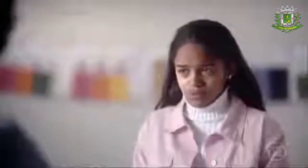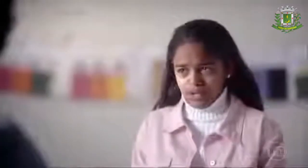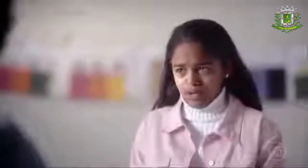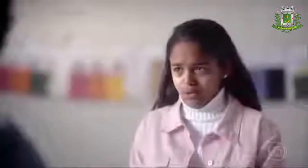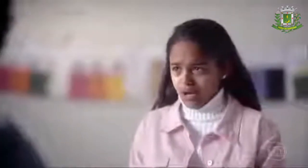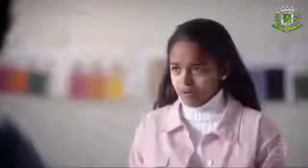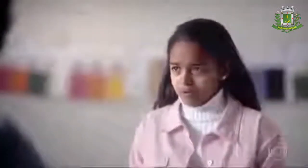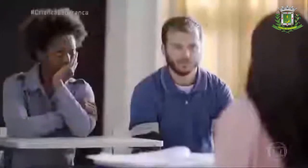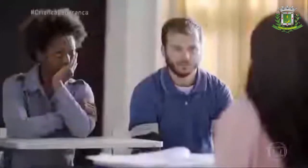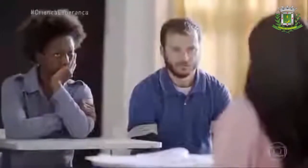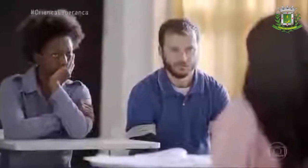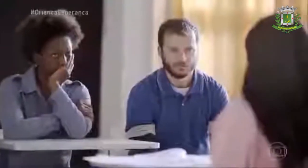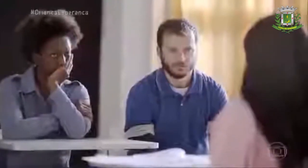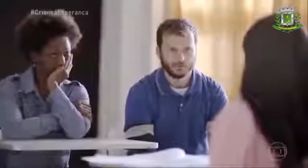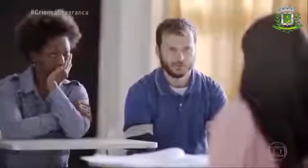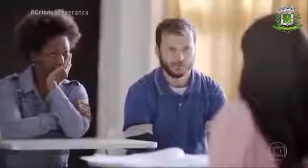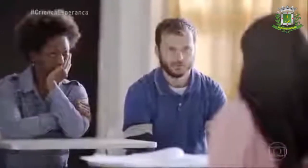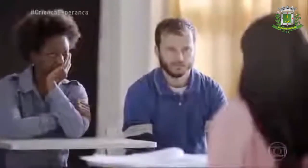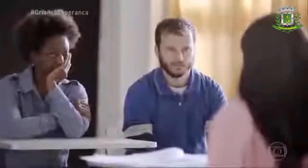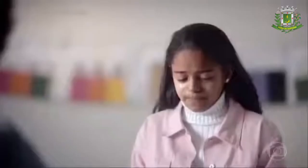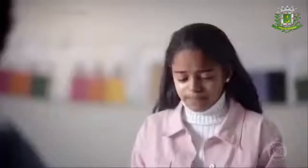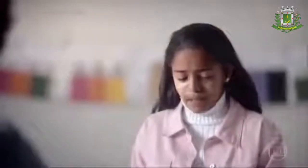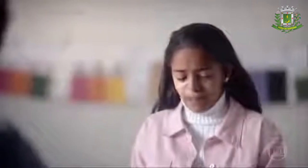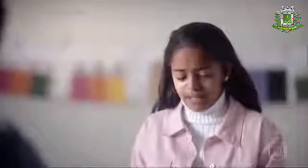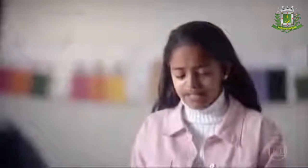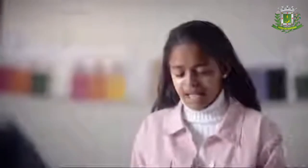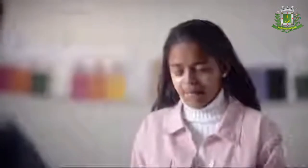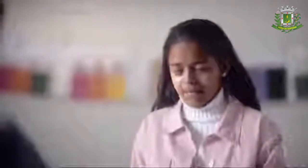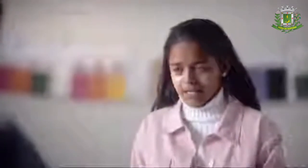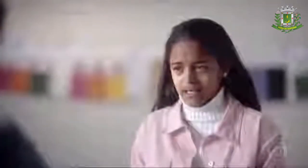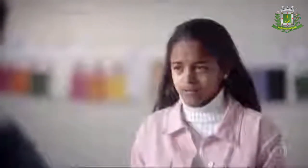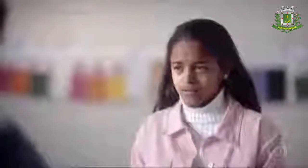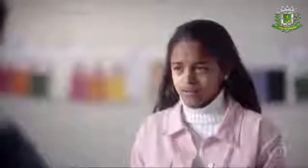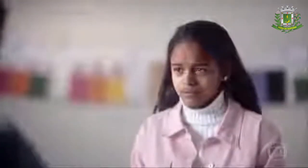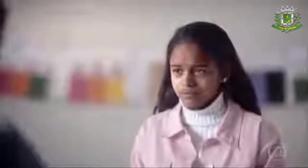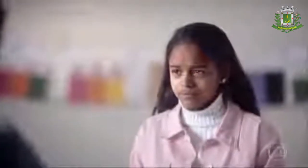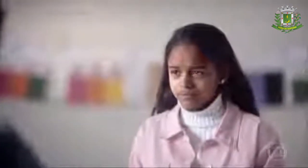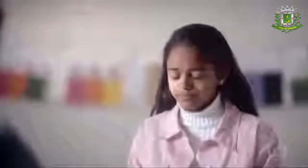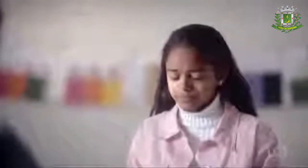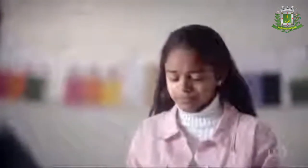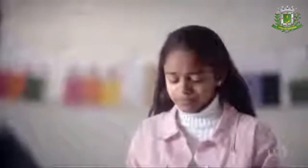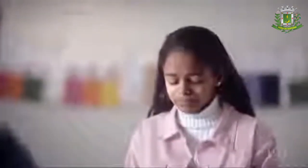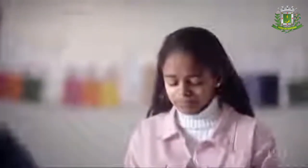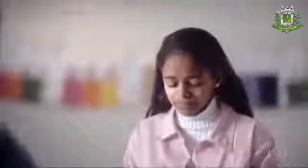Todo mundo é igual. Mas não percebem isso.